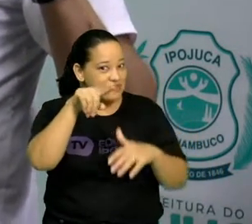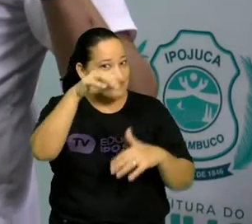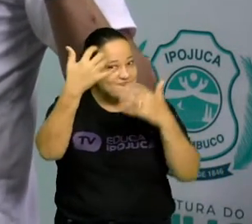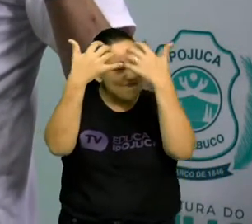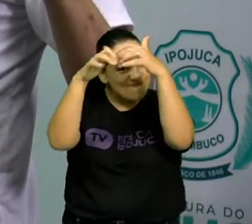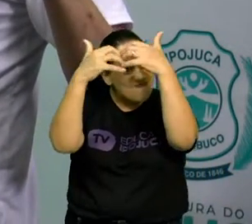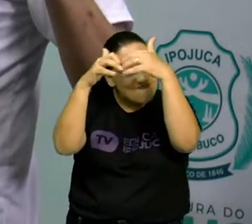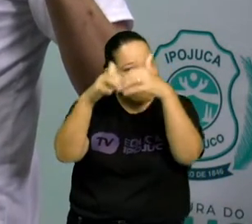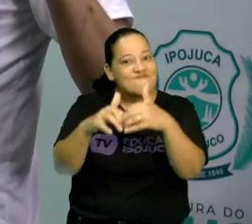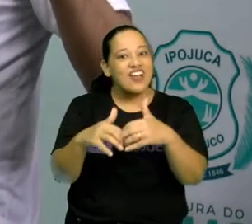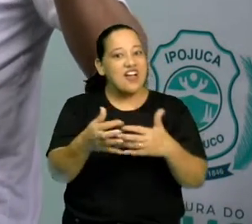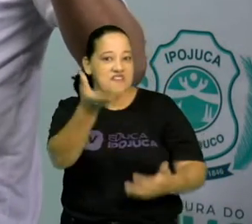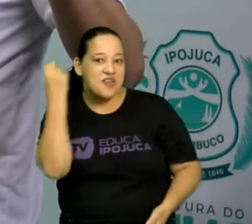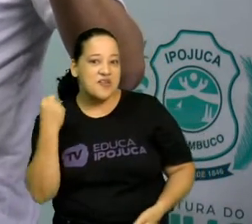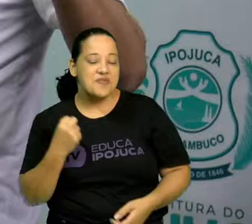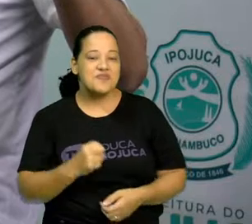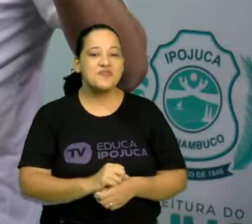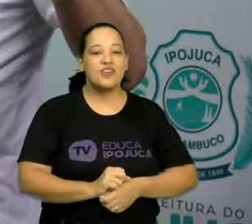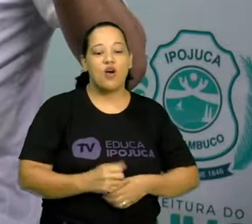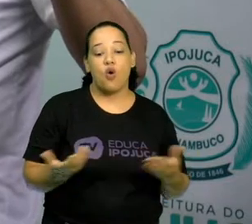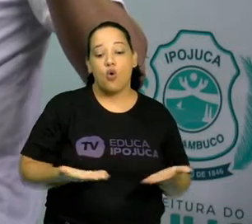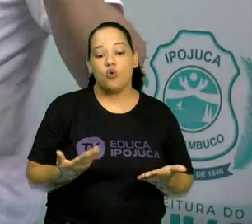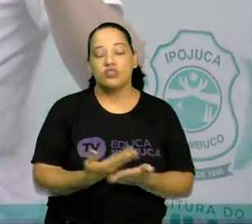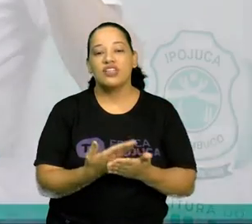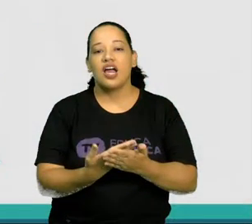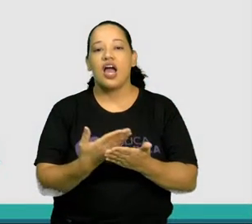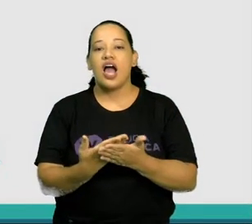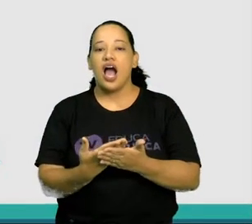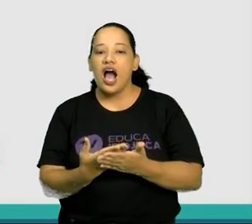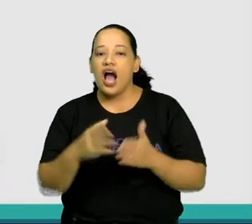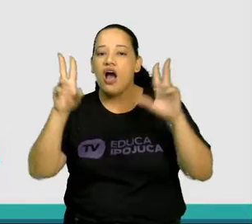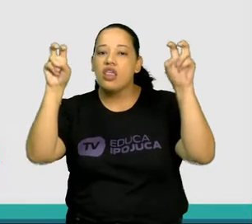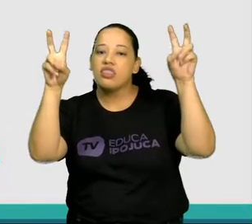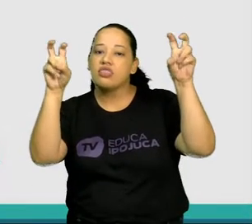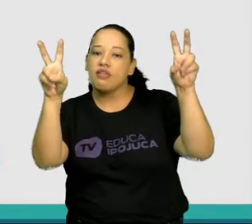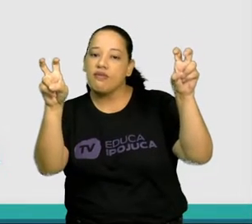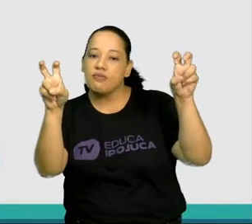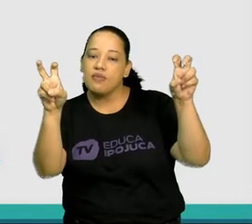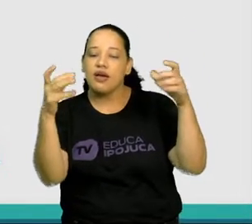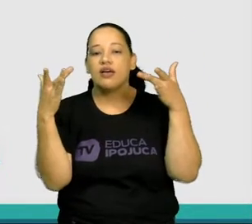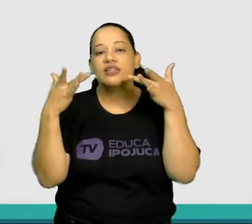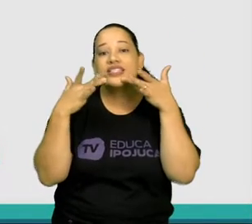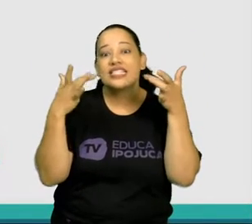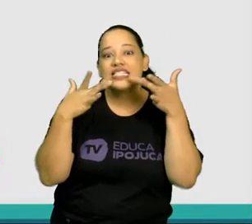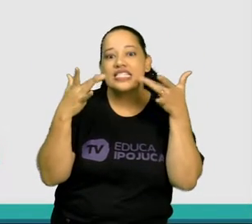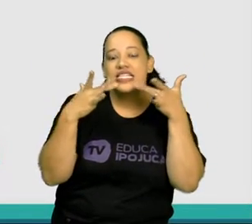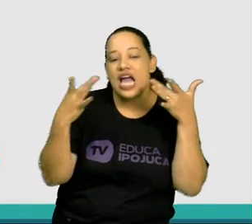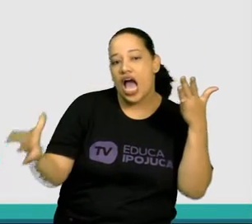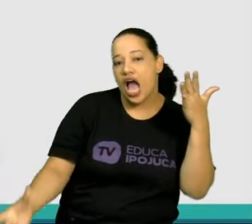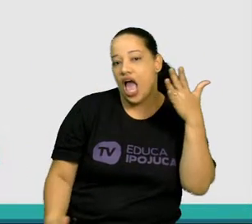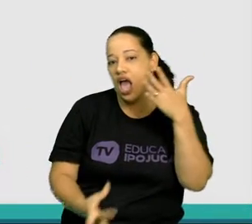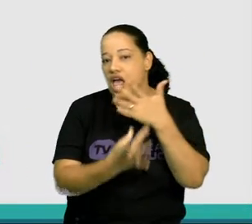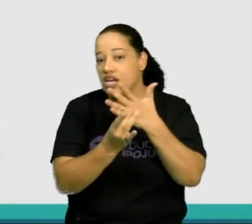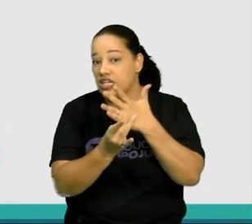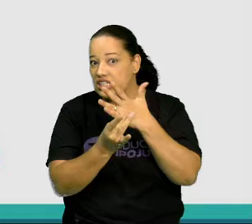inquieto. Vamos nessa! Nossa aula de hoje é sobre teatro